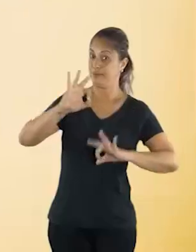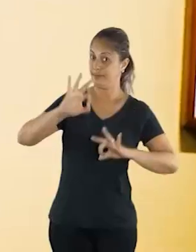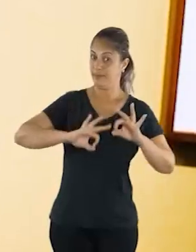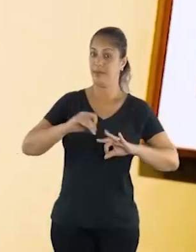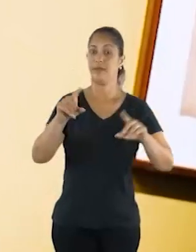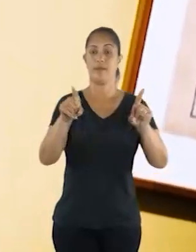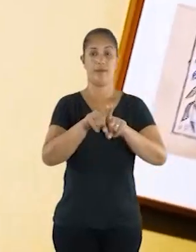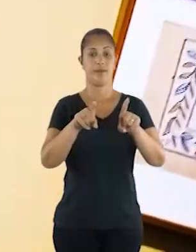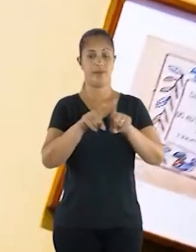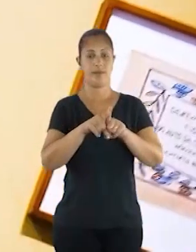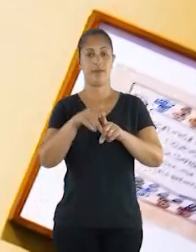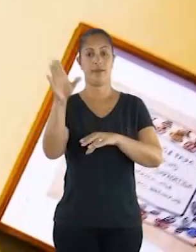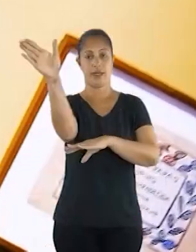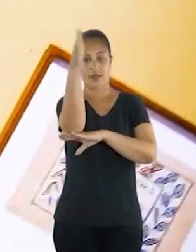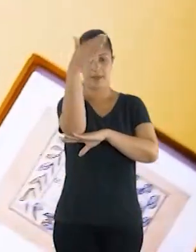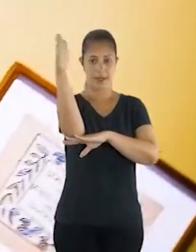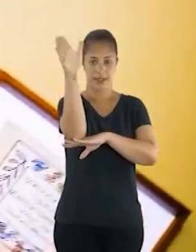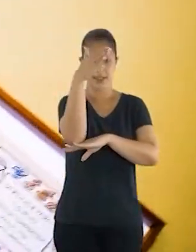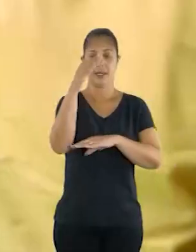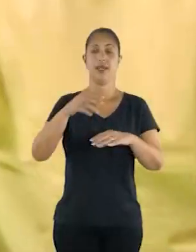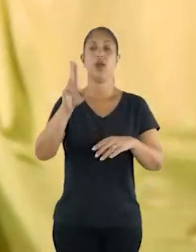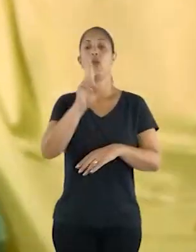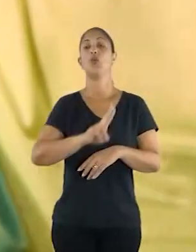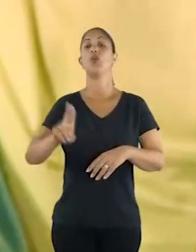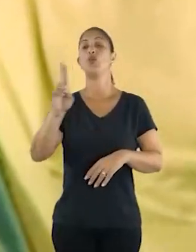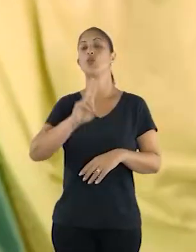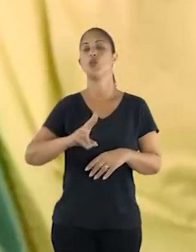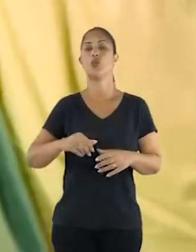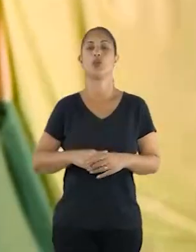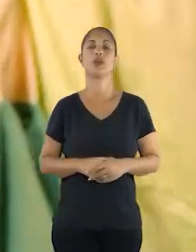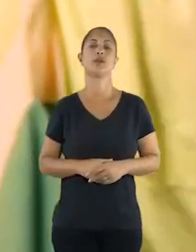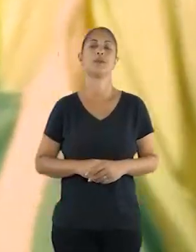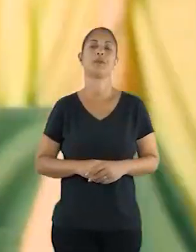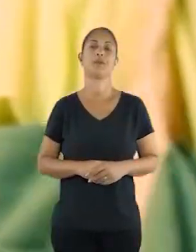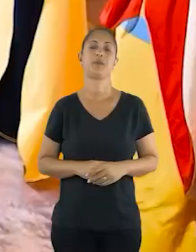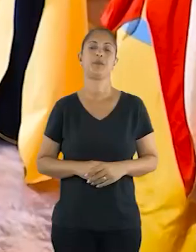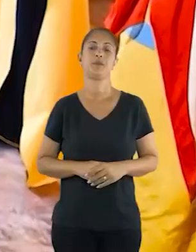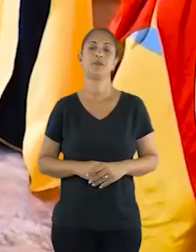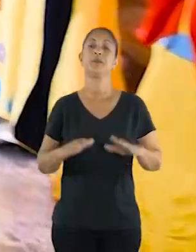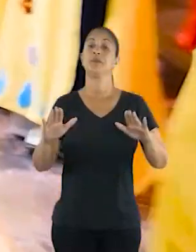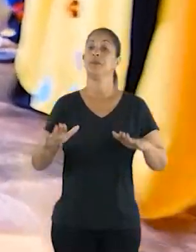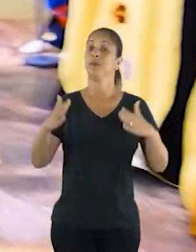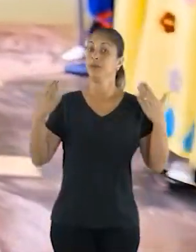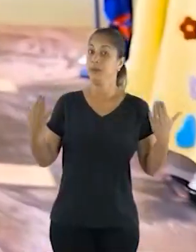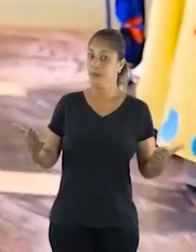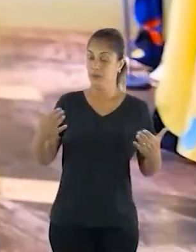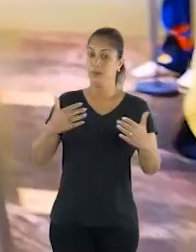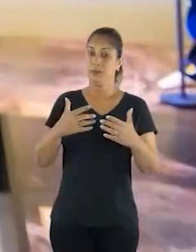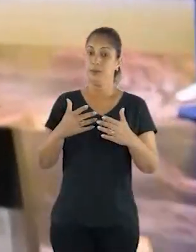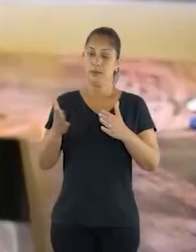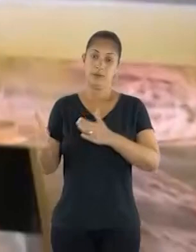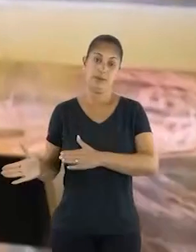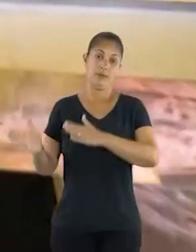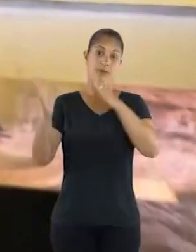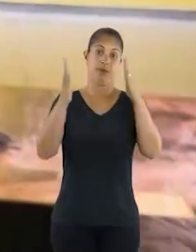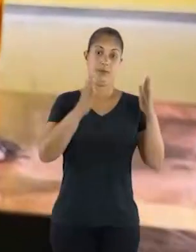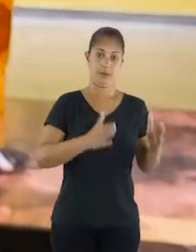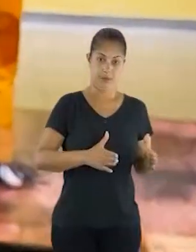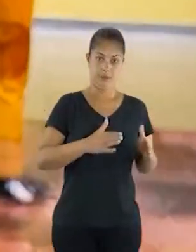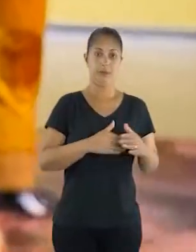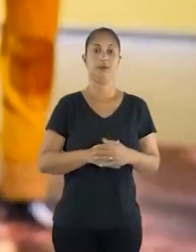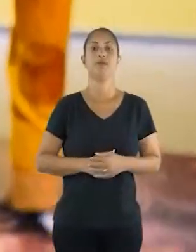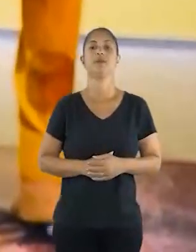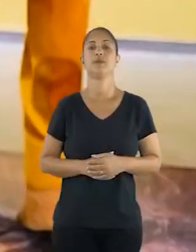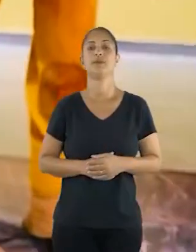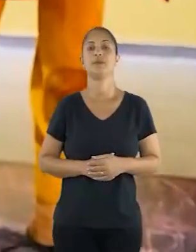das lãs, das bandeiras que eles usavam no filme todo. E aí, seguindo para cá, quero mostrar aqui